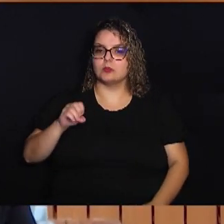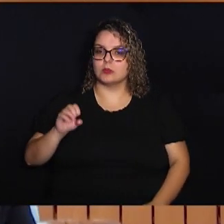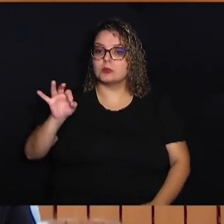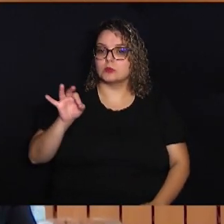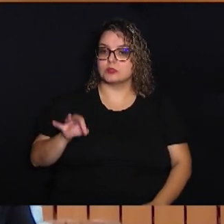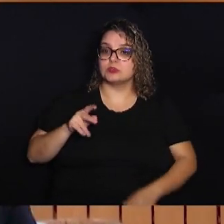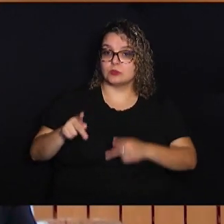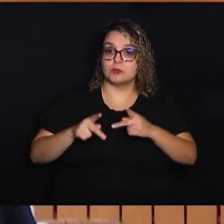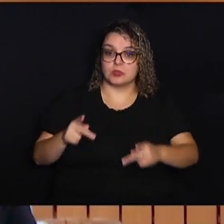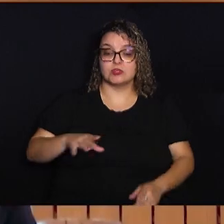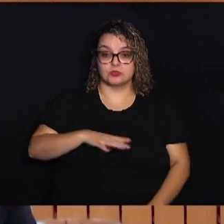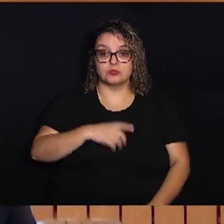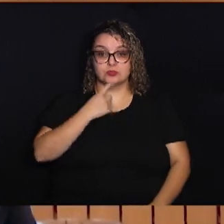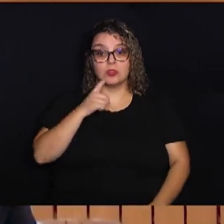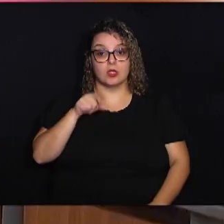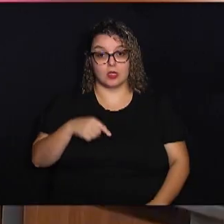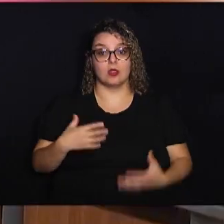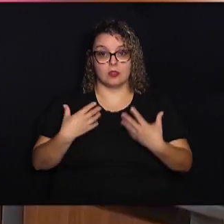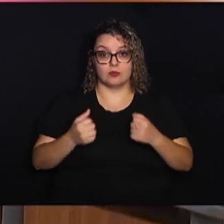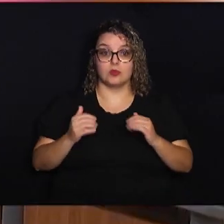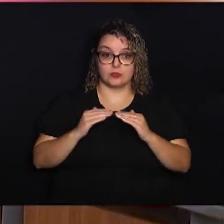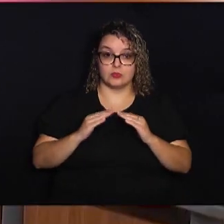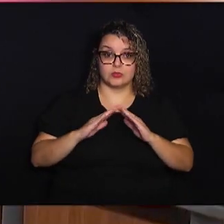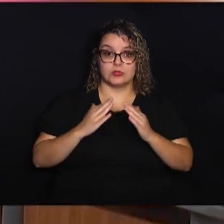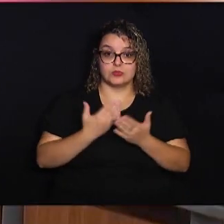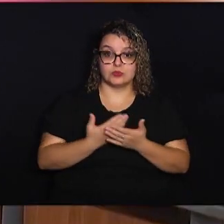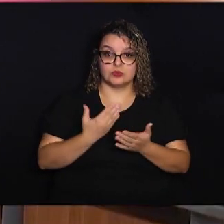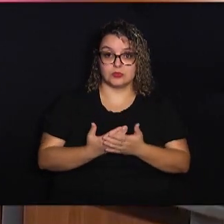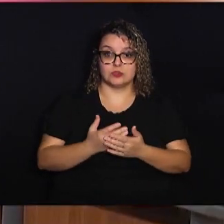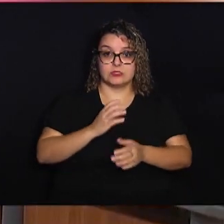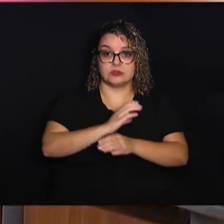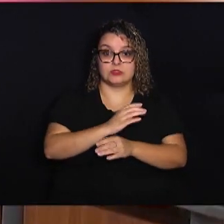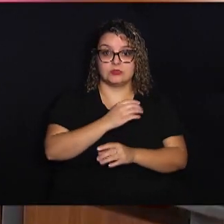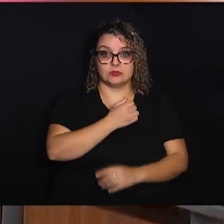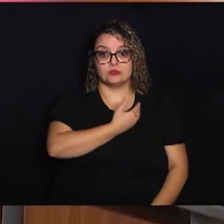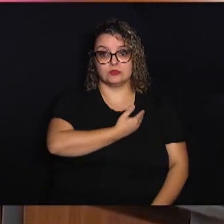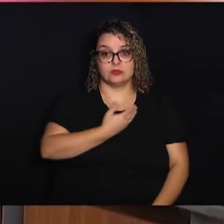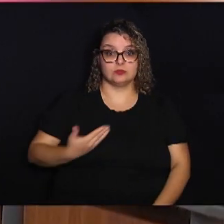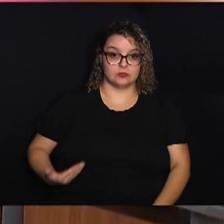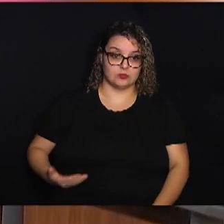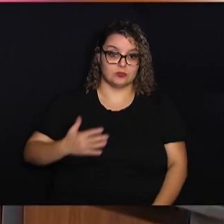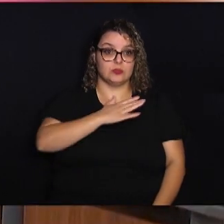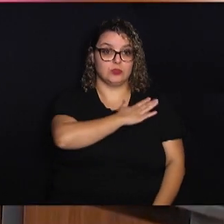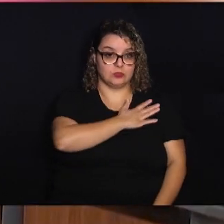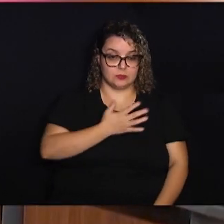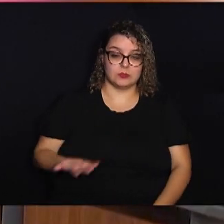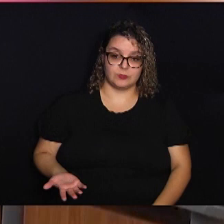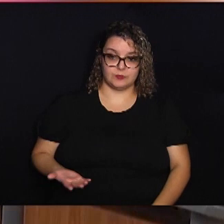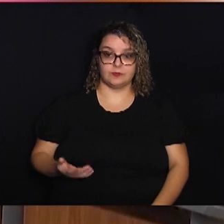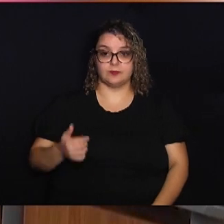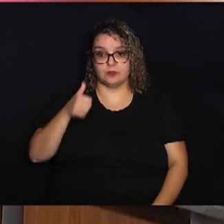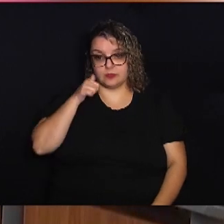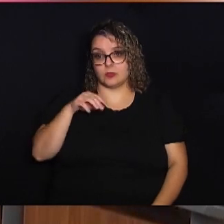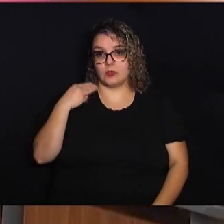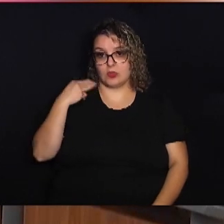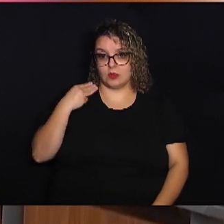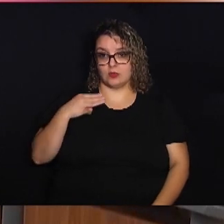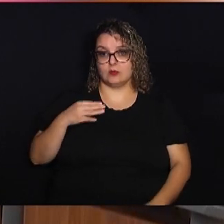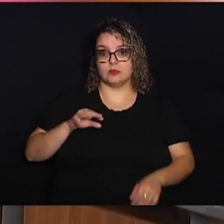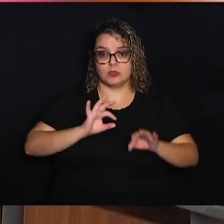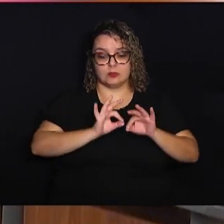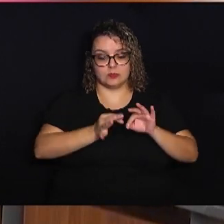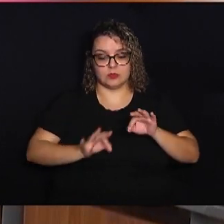que é muito boa. Eu vou levar sempre para a vida, que tipo assim, que nem sempre que eu vou fazer alguma coisa tem que ser violência, tem que